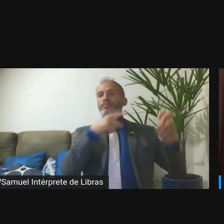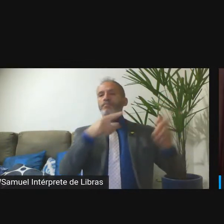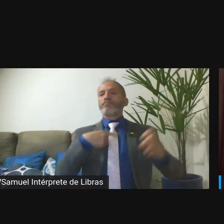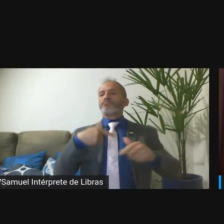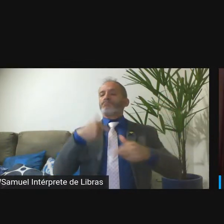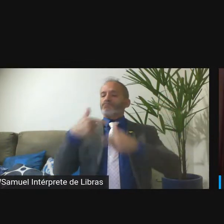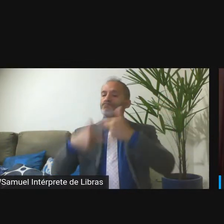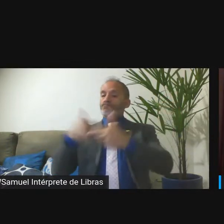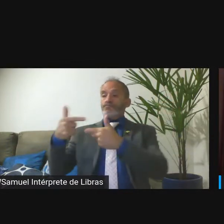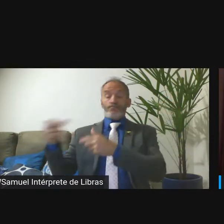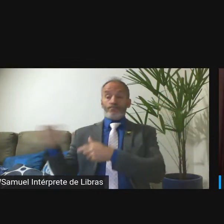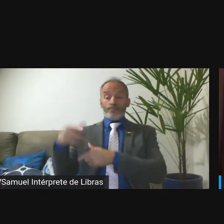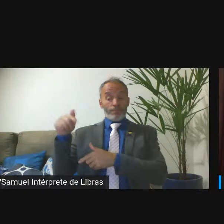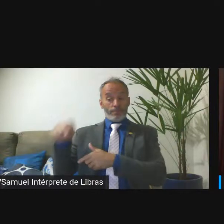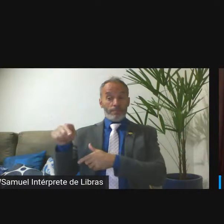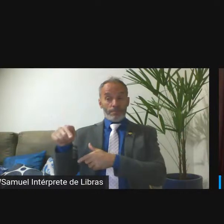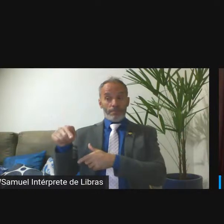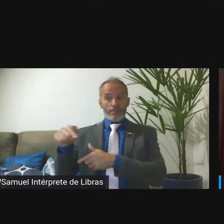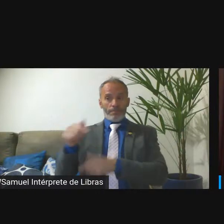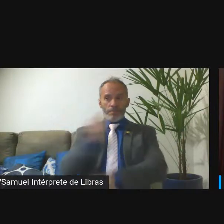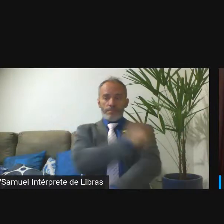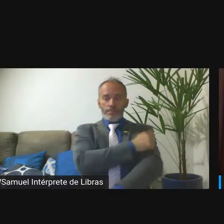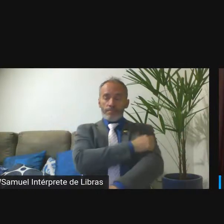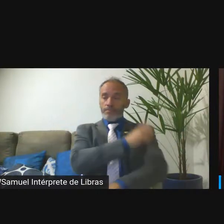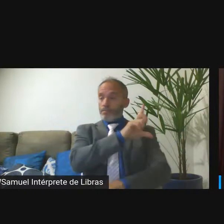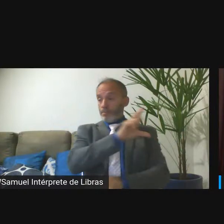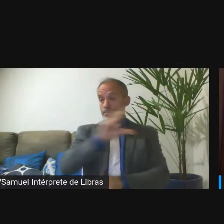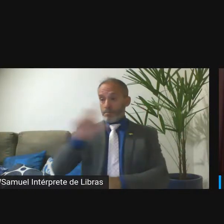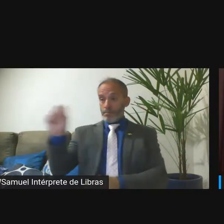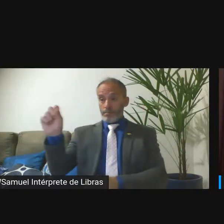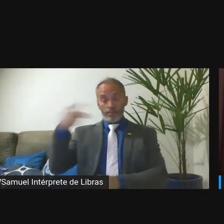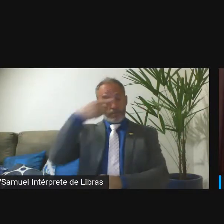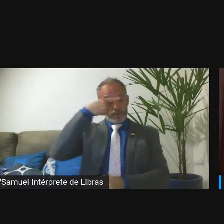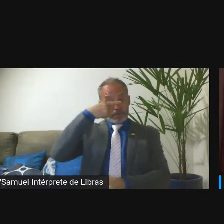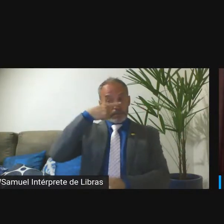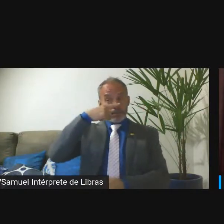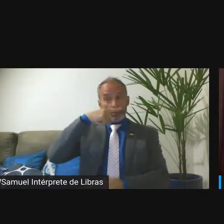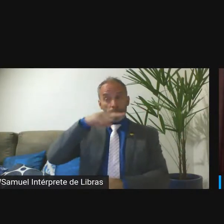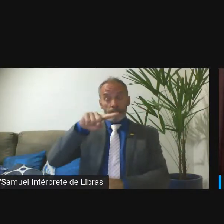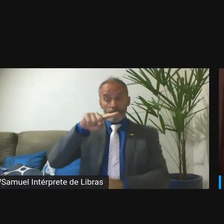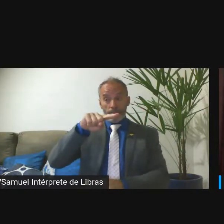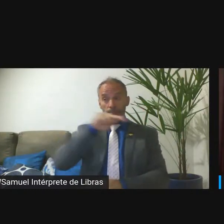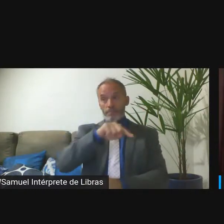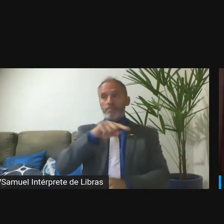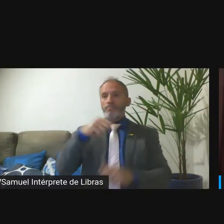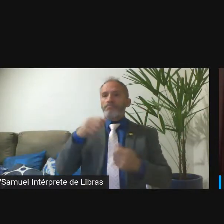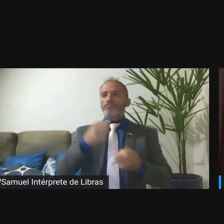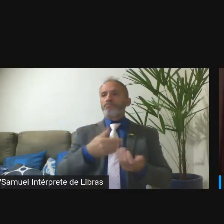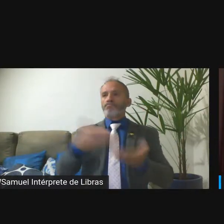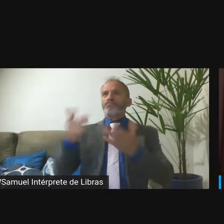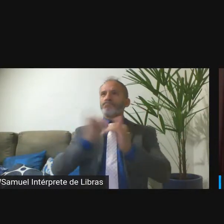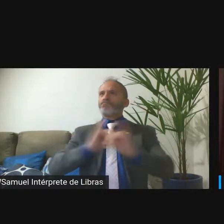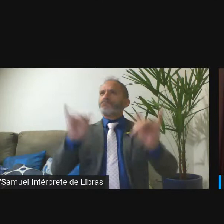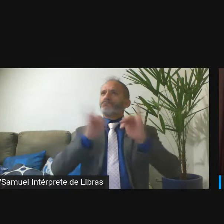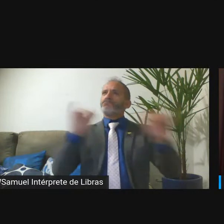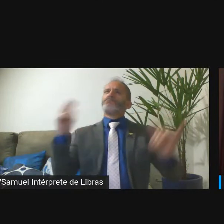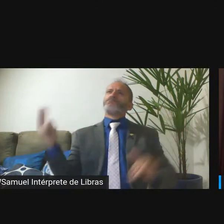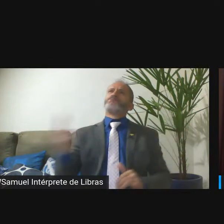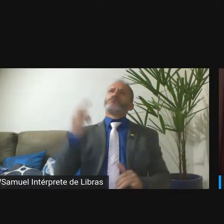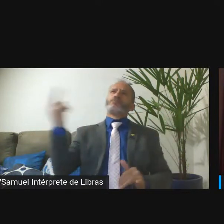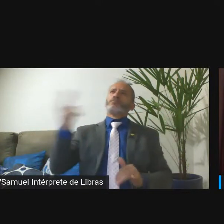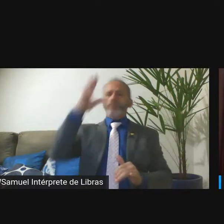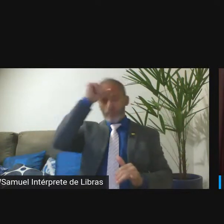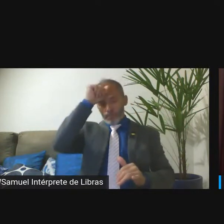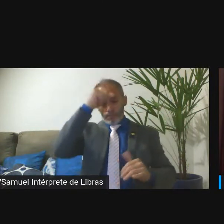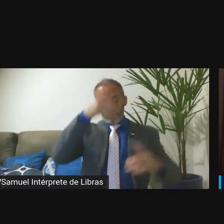missão. Como alunos egressos da Universidade Federal de Lavras, devemos levar os valores aprendidos fora da